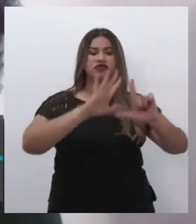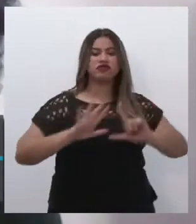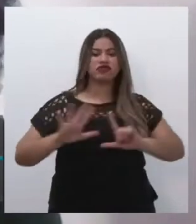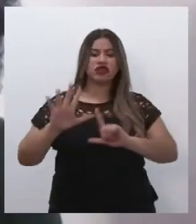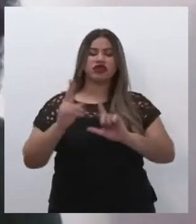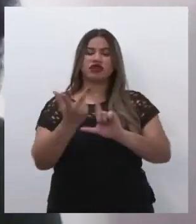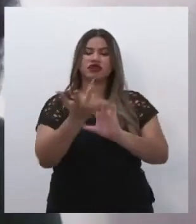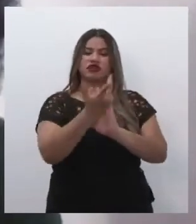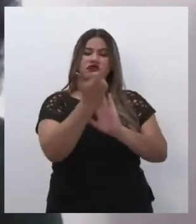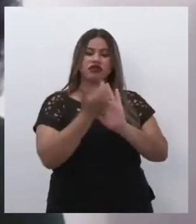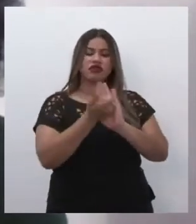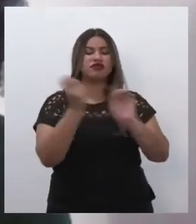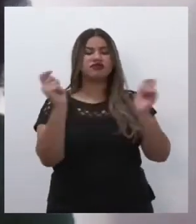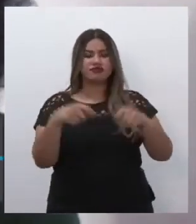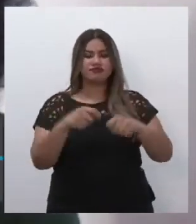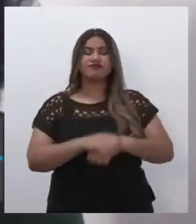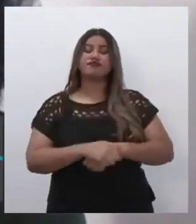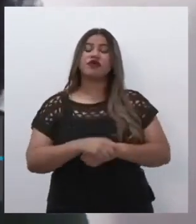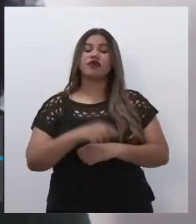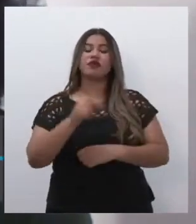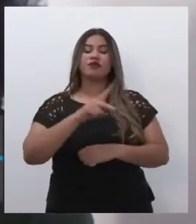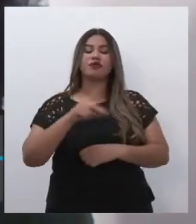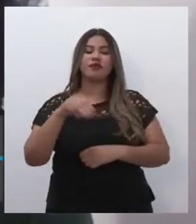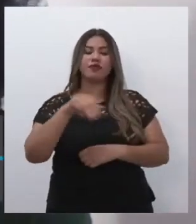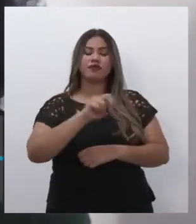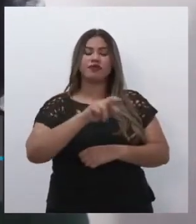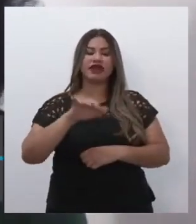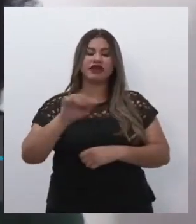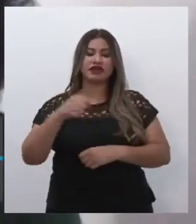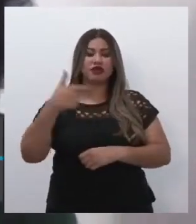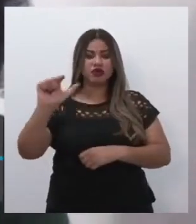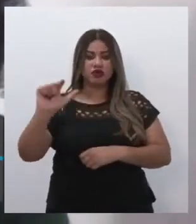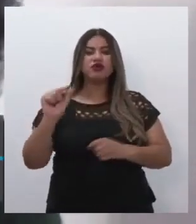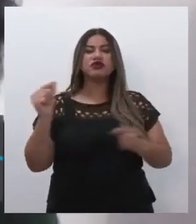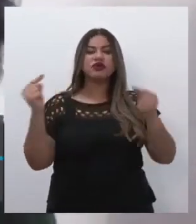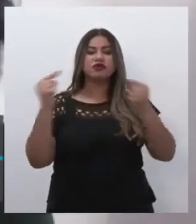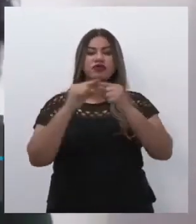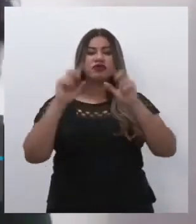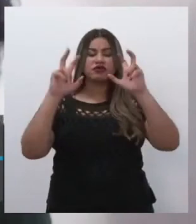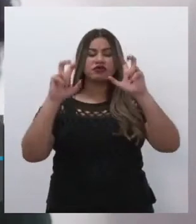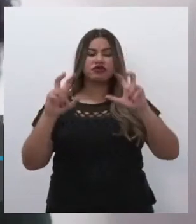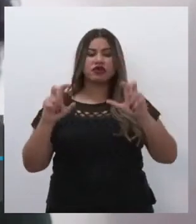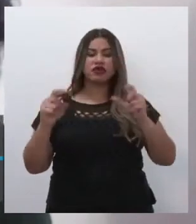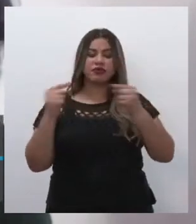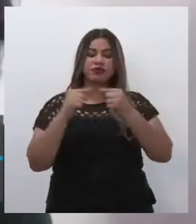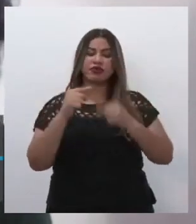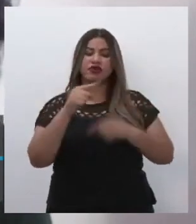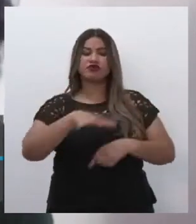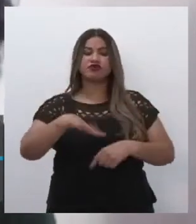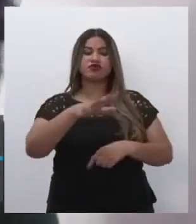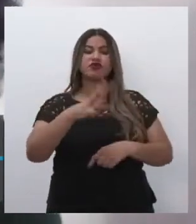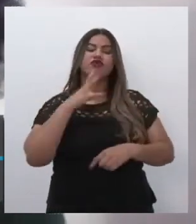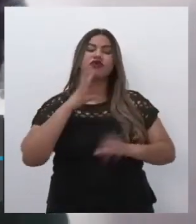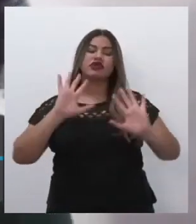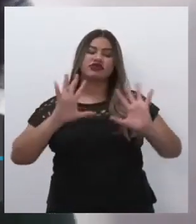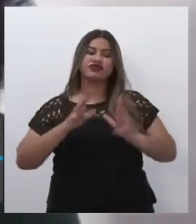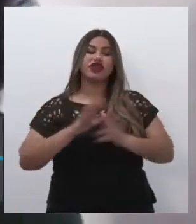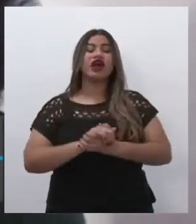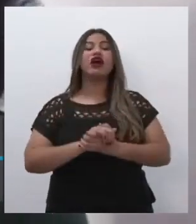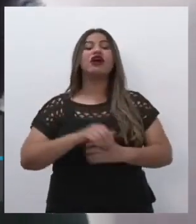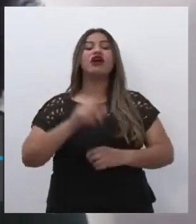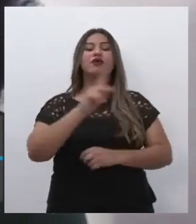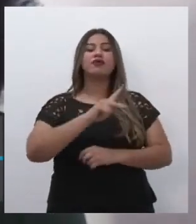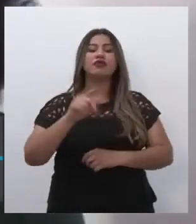desenhos para abordagem. Professora Maria Aparecida falou de um tema de conhecimento dos alunos. A professora Patrícia falou